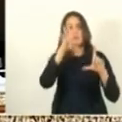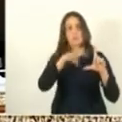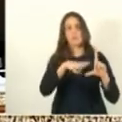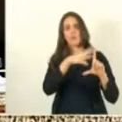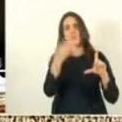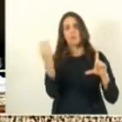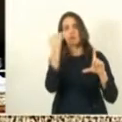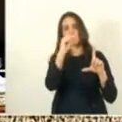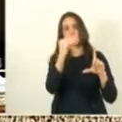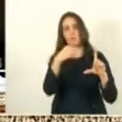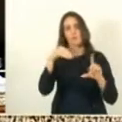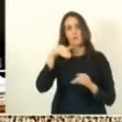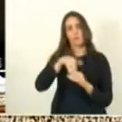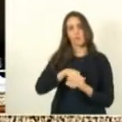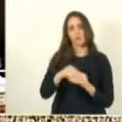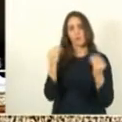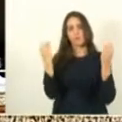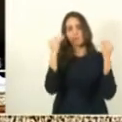para votação.